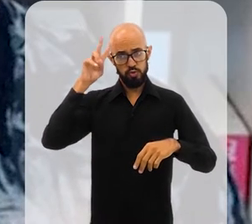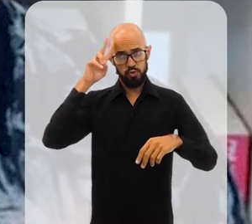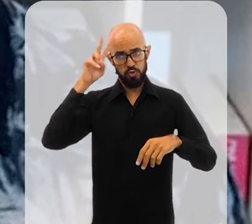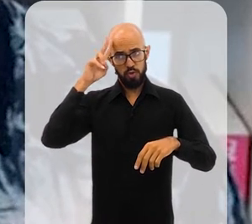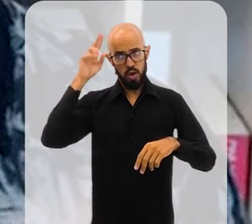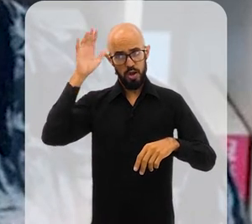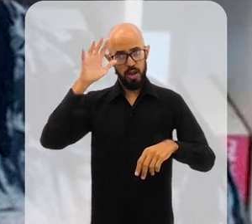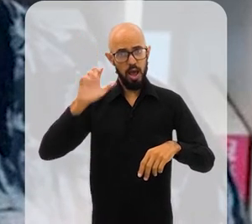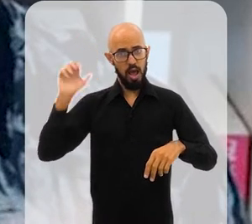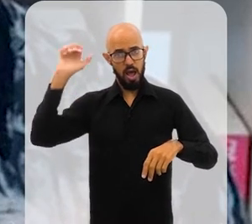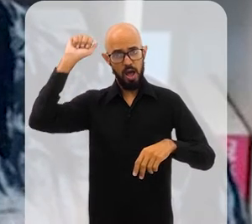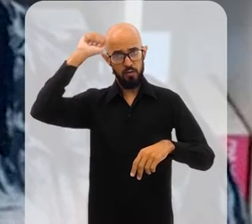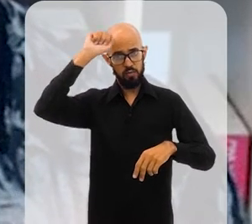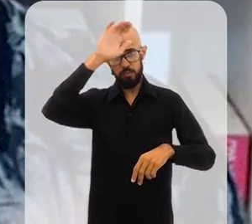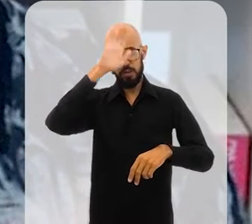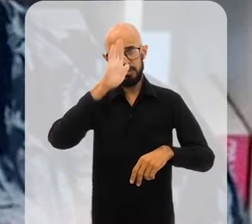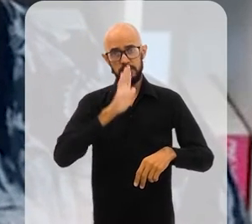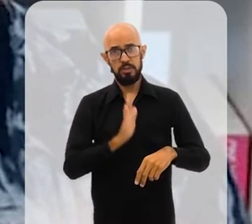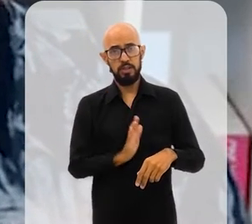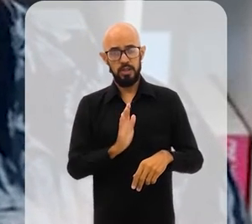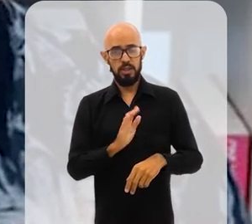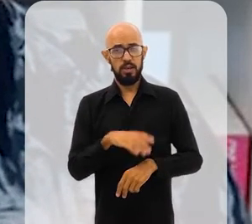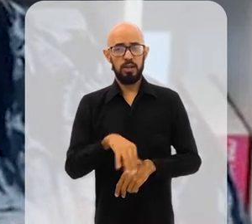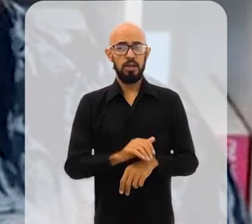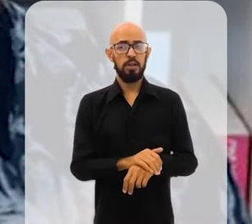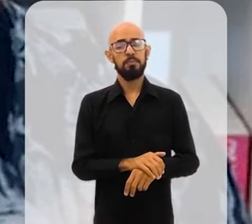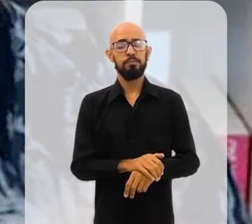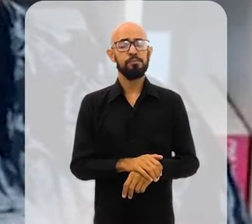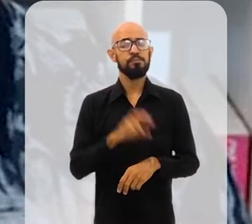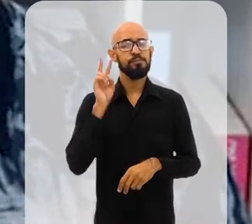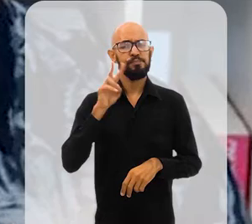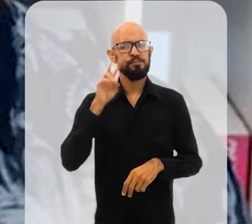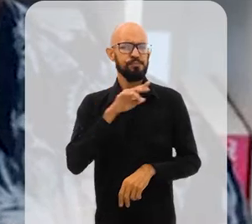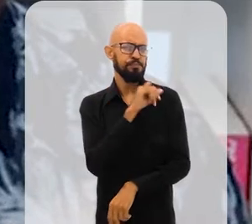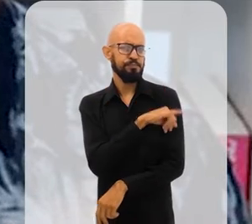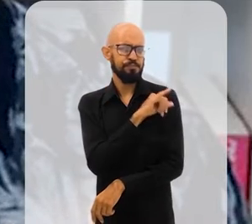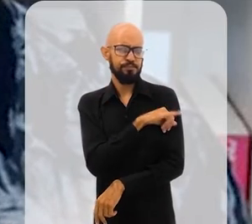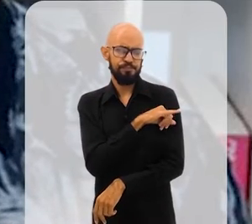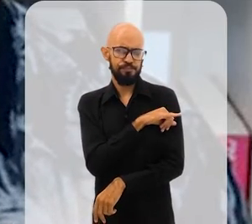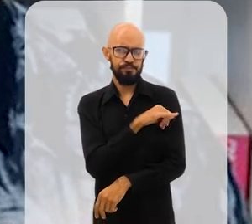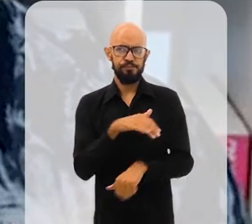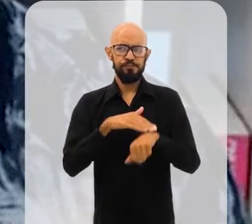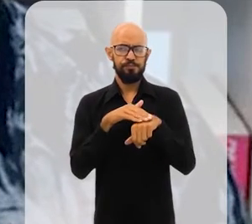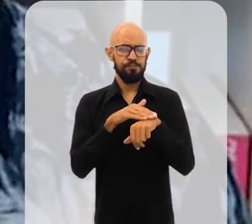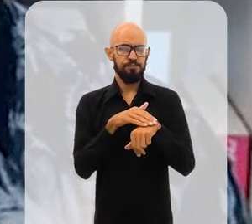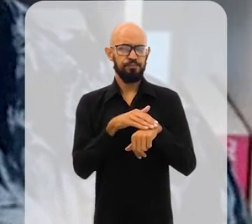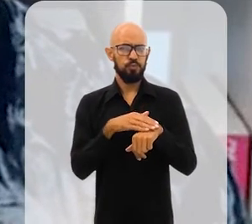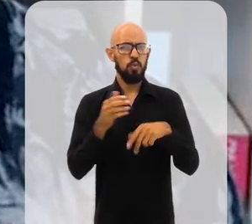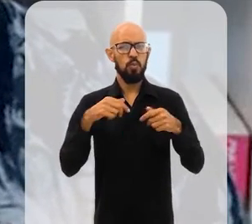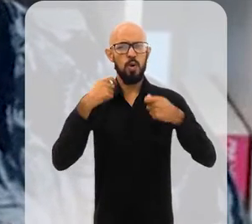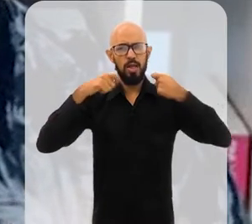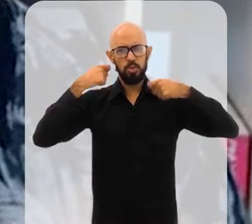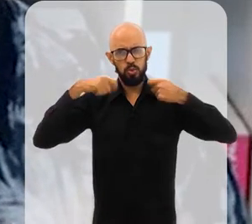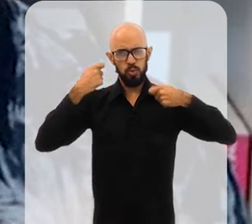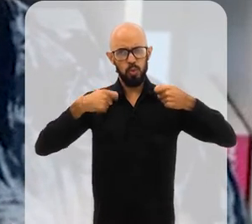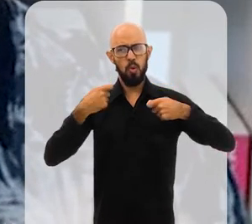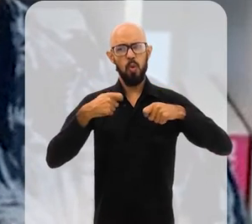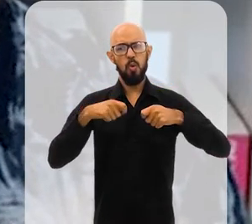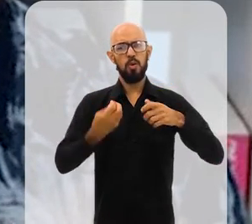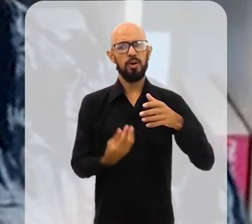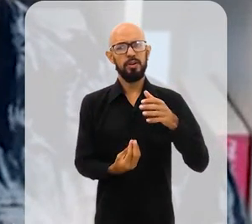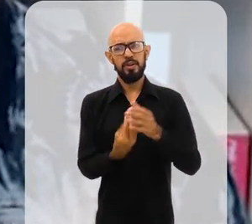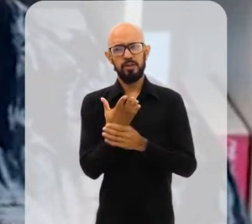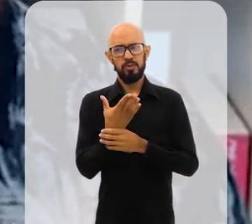Cultura Afro-Brasileira na Gamboa, área histórica do Rio de Janeiro. Vamos conversar com o ator, diretor, produtor